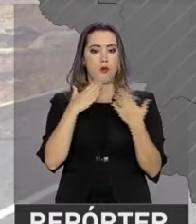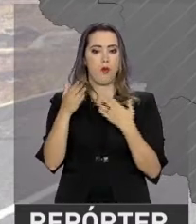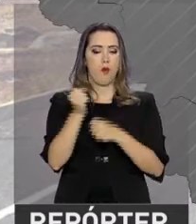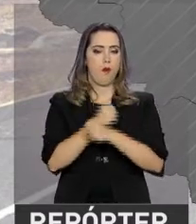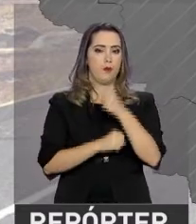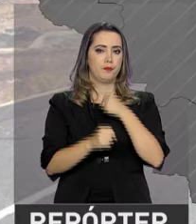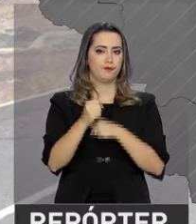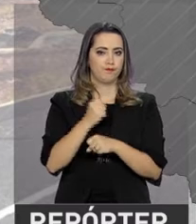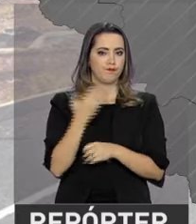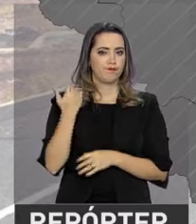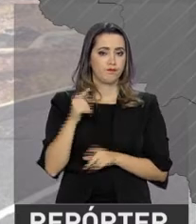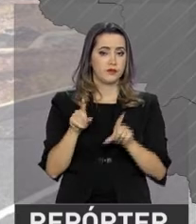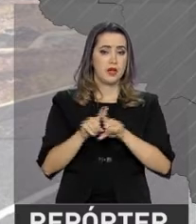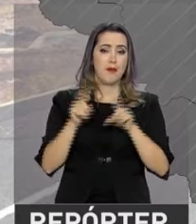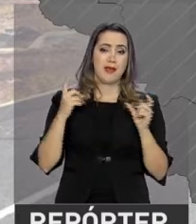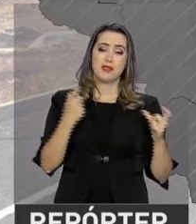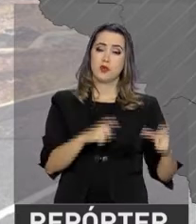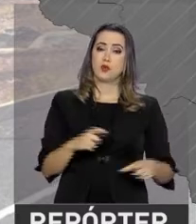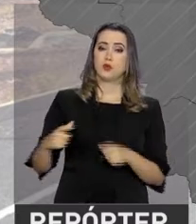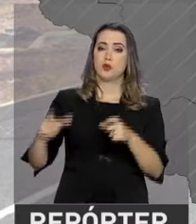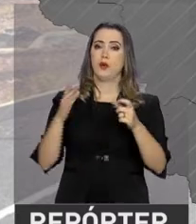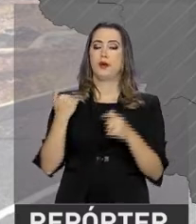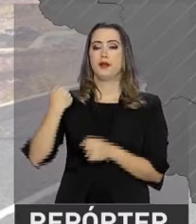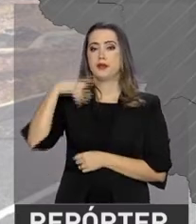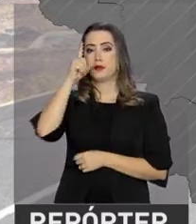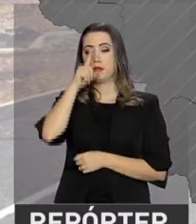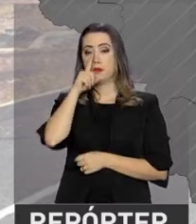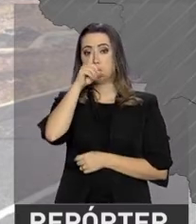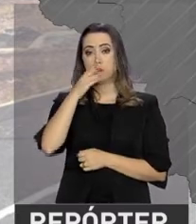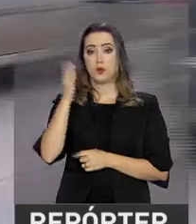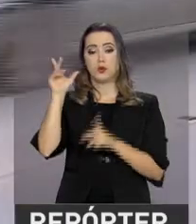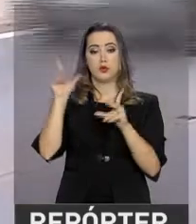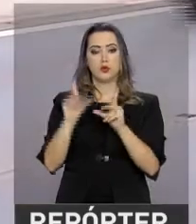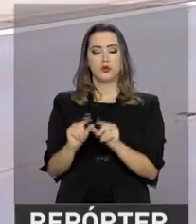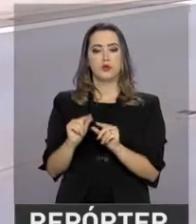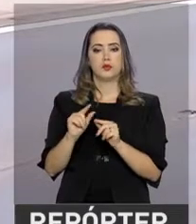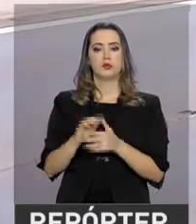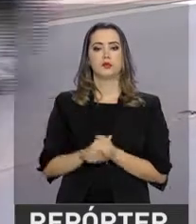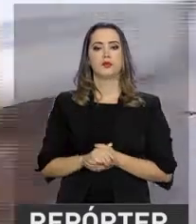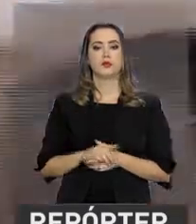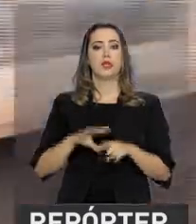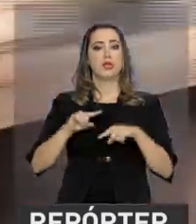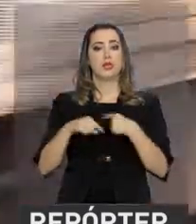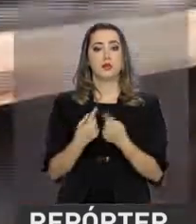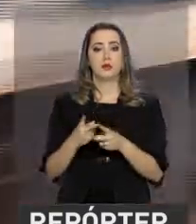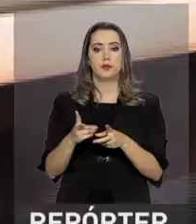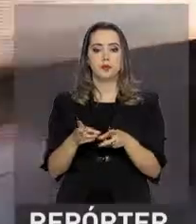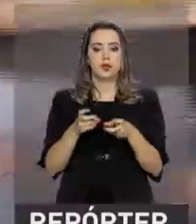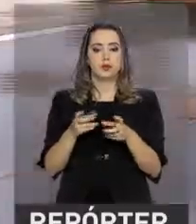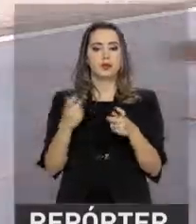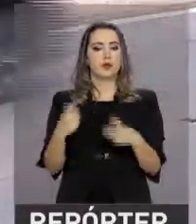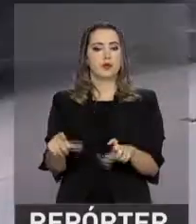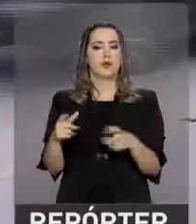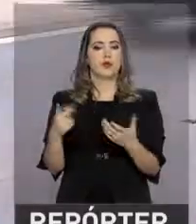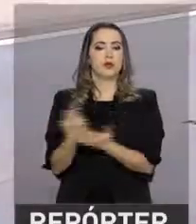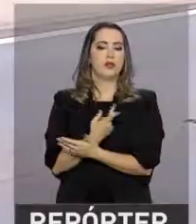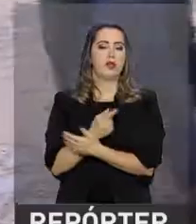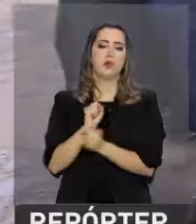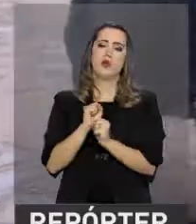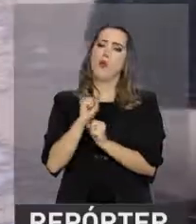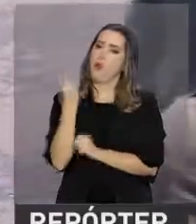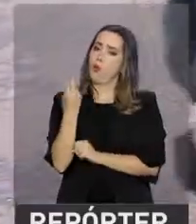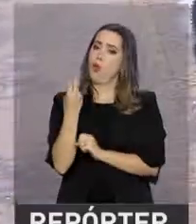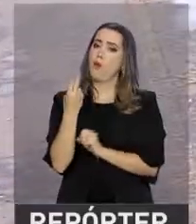levantamento anterior, mas as áreas consideradas críticas tiveram redução. Depois de identificar a região onde ocorre ou